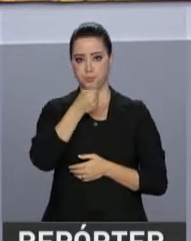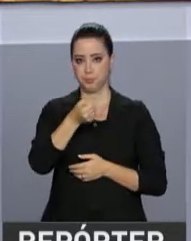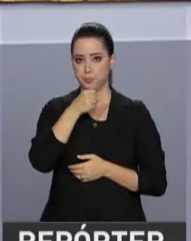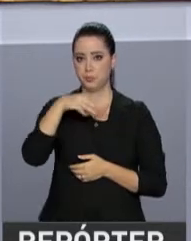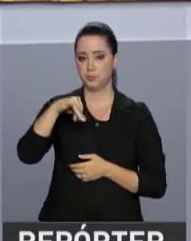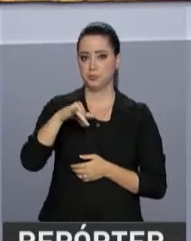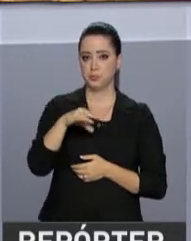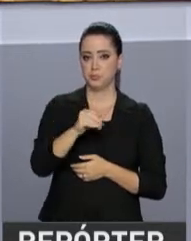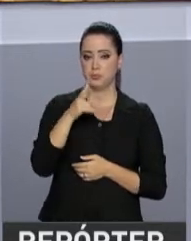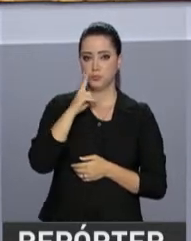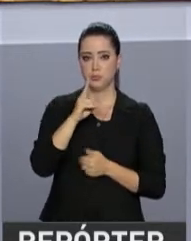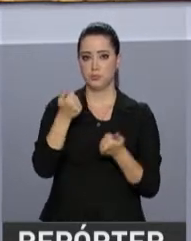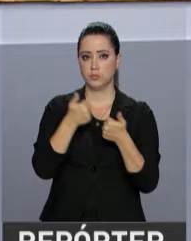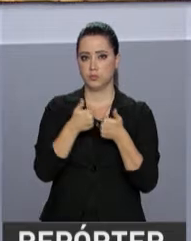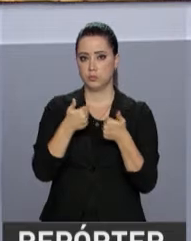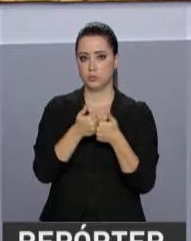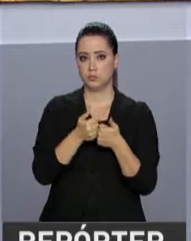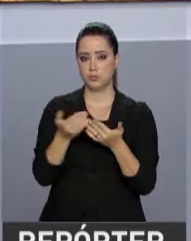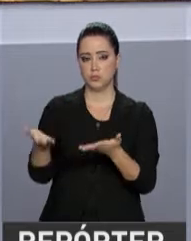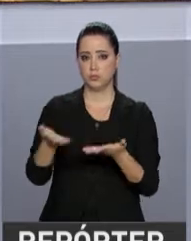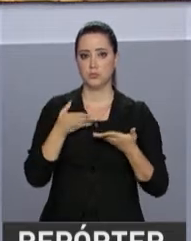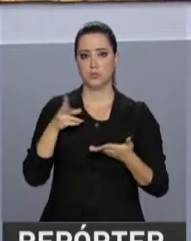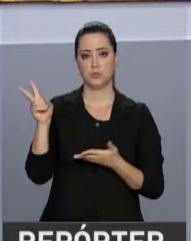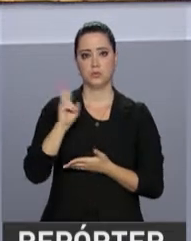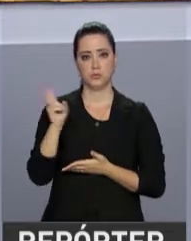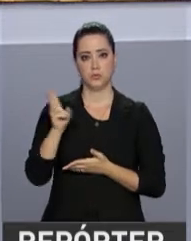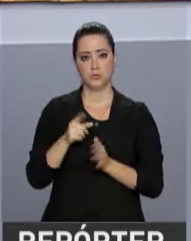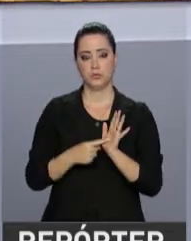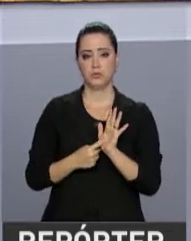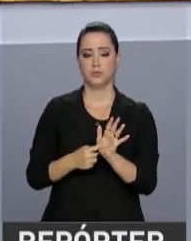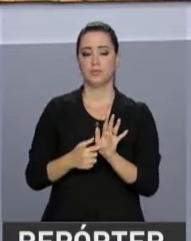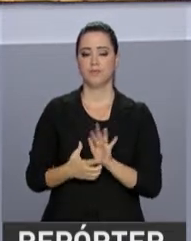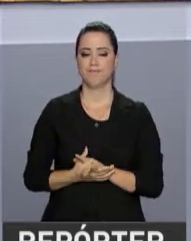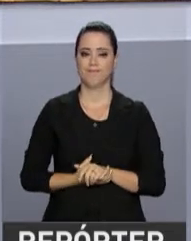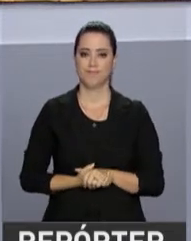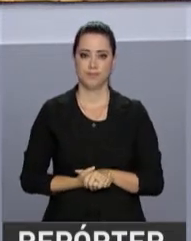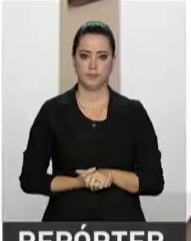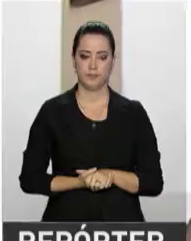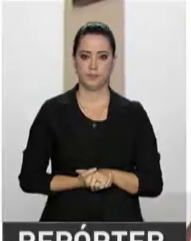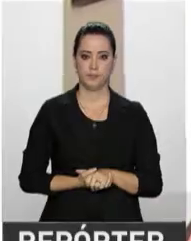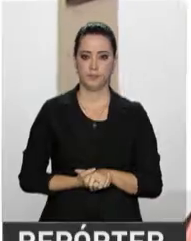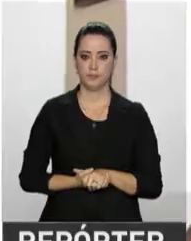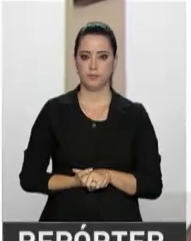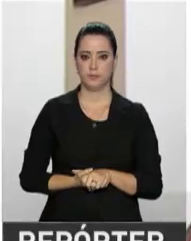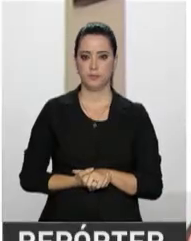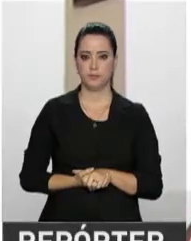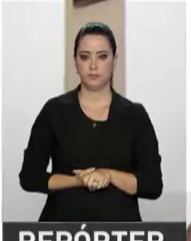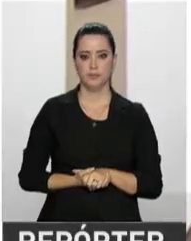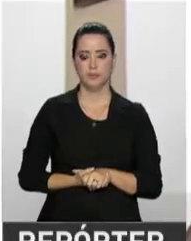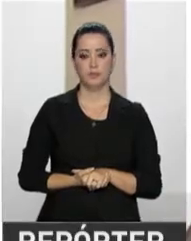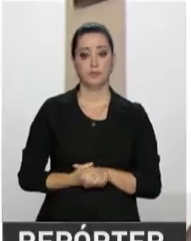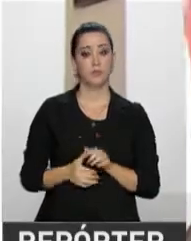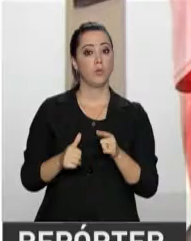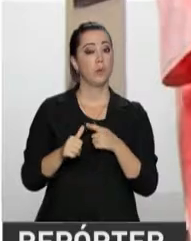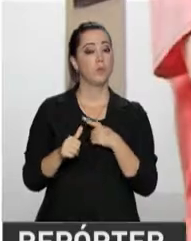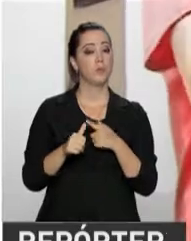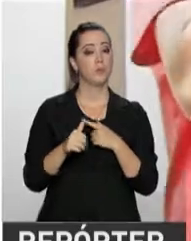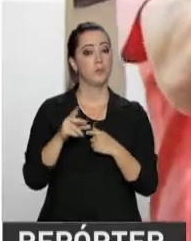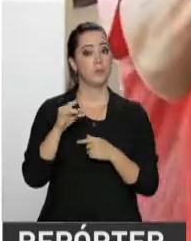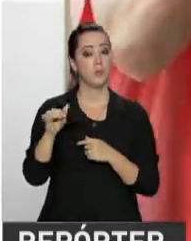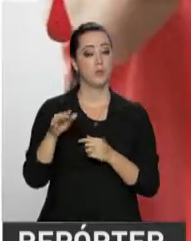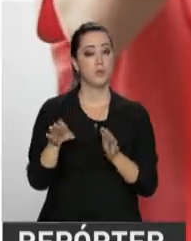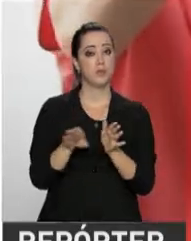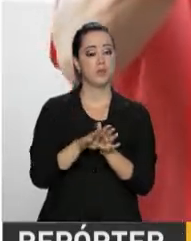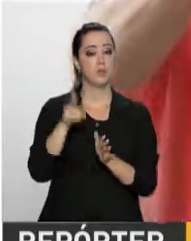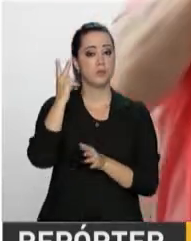acompanhou de perto a recepção aos venezuelanos e mostra pra gente no primeiro dia em são paulo